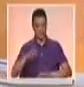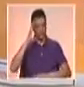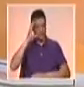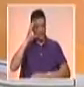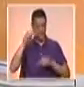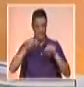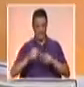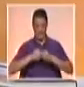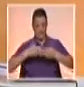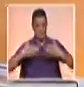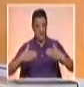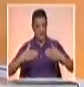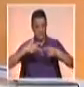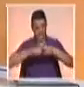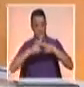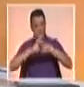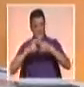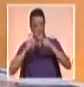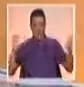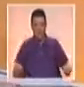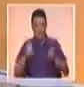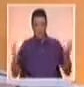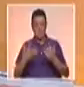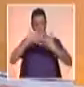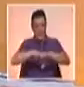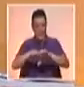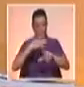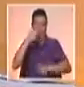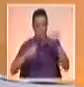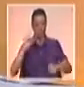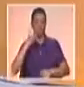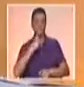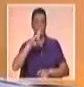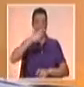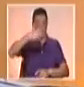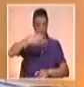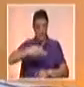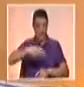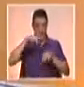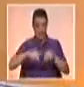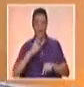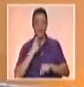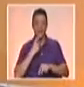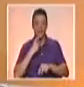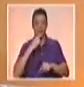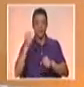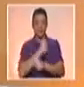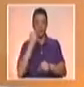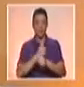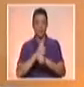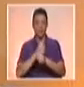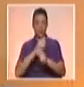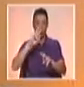Boa tarde. Há cada vez mais ferramentas que promovem a integração de pessoas surdas. A RTP, por exemplo, relançou em abril o serviço de duplo